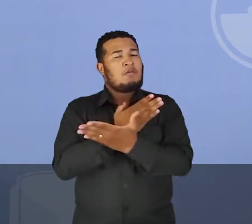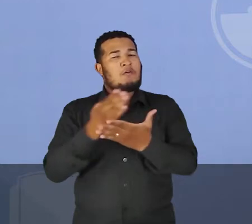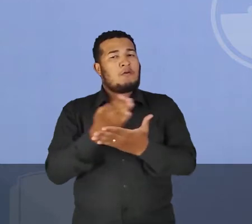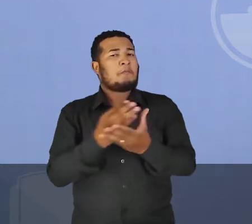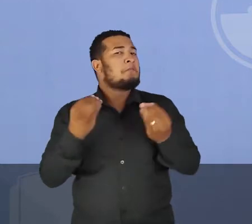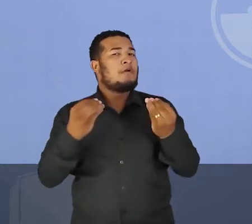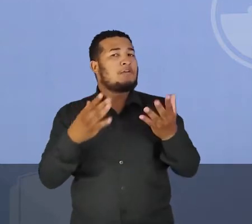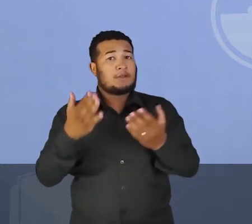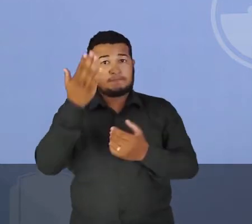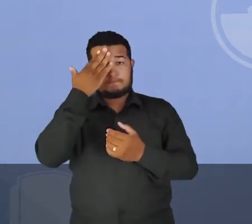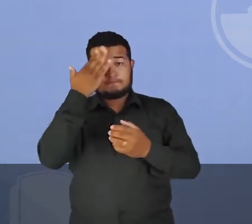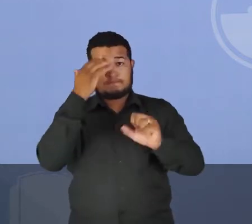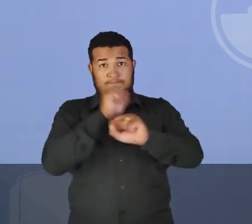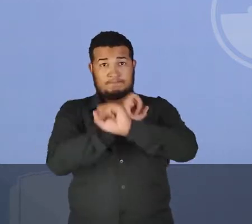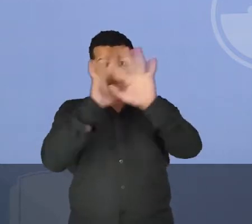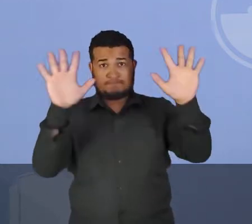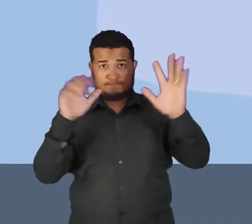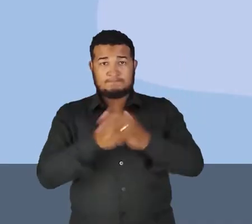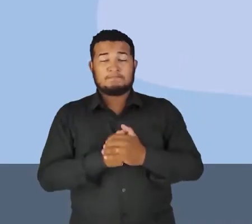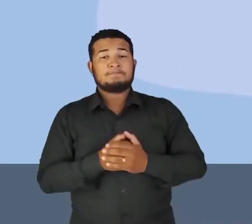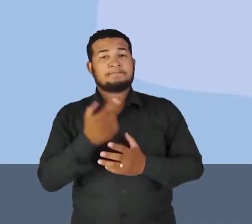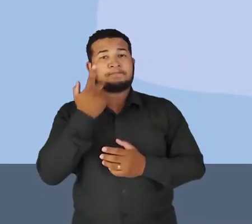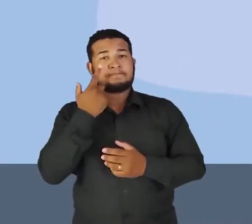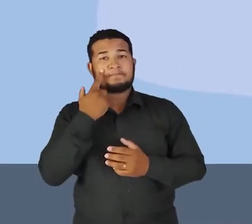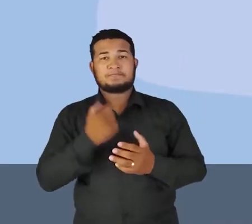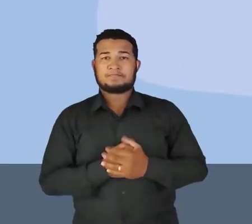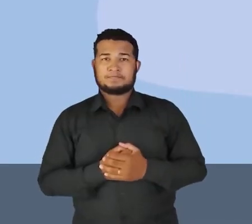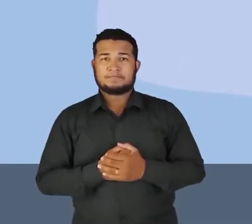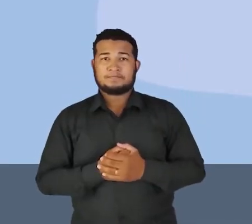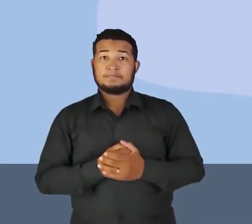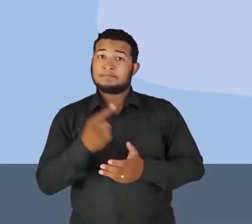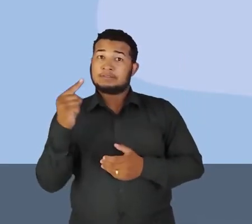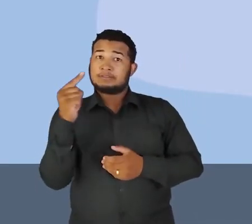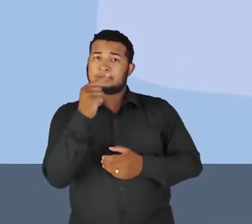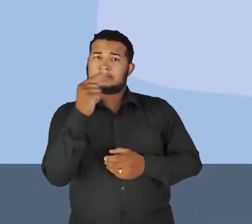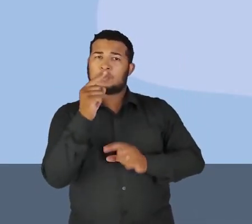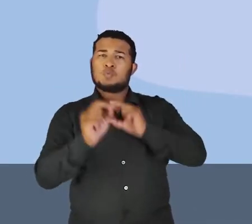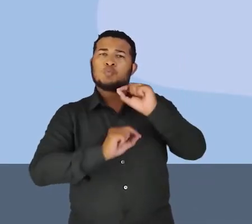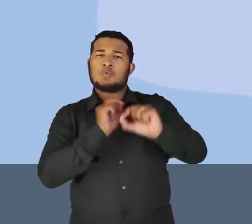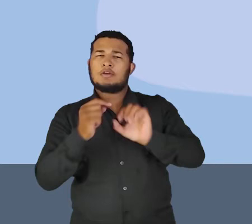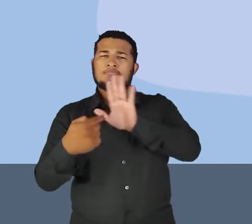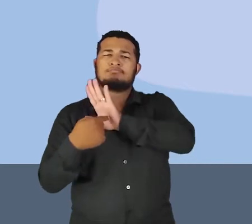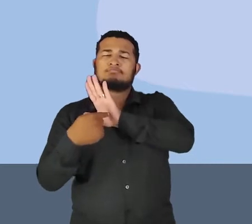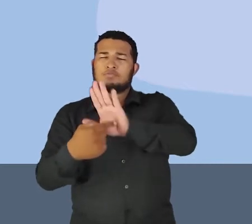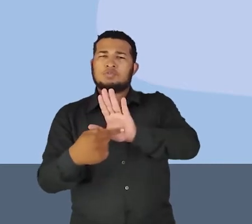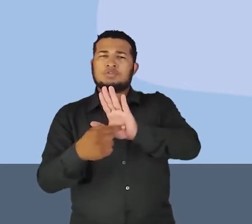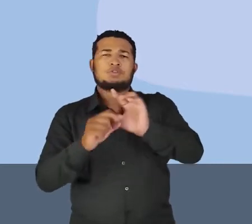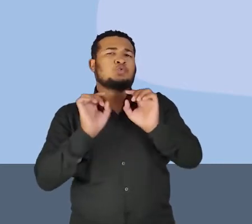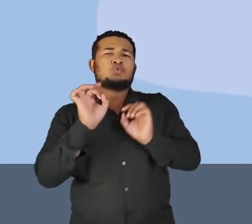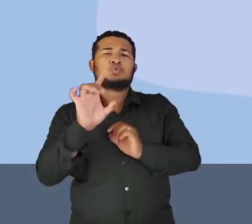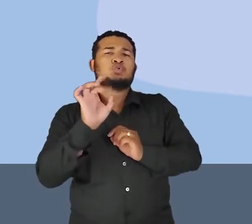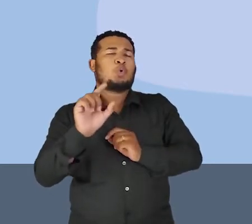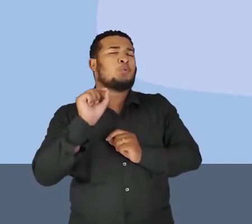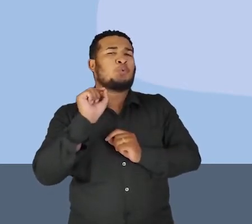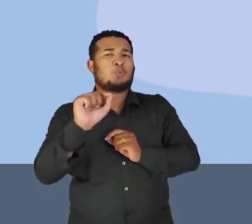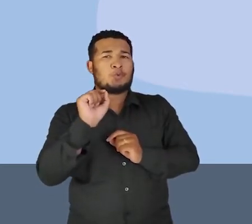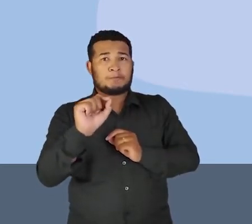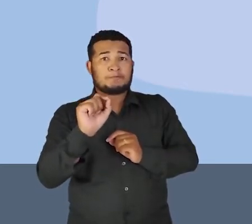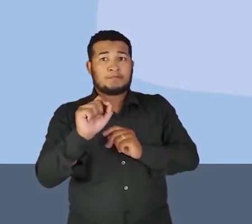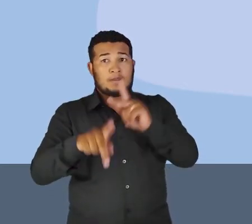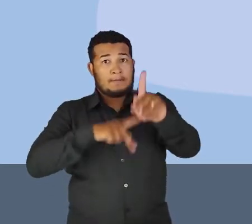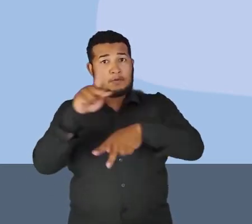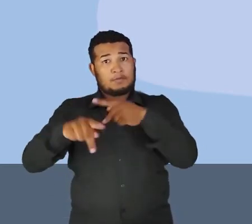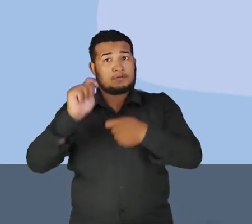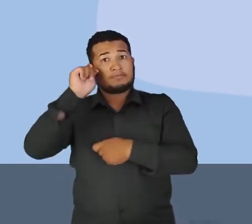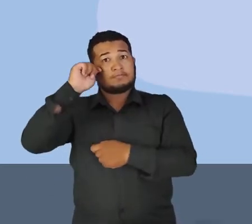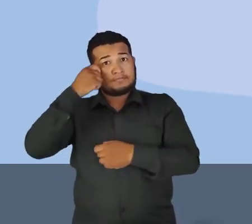entenderem isso. Olha o primeiro dado. Nesse daqui, gente, eu só queria mostrar para vocês que a população preta